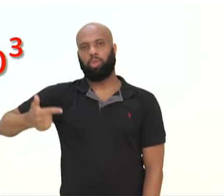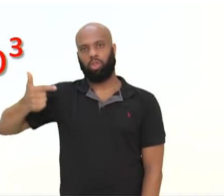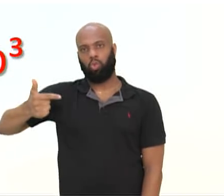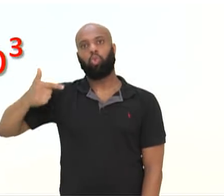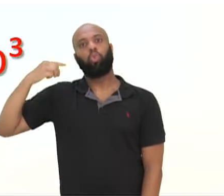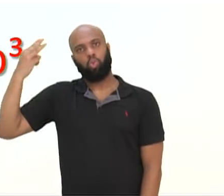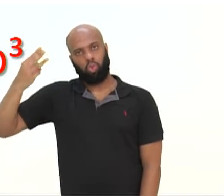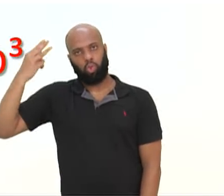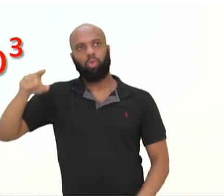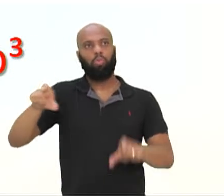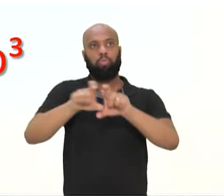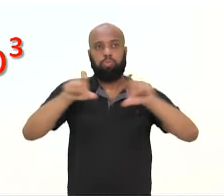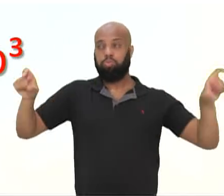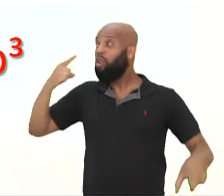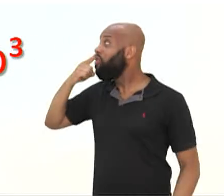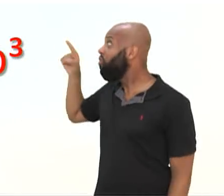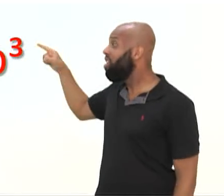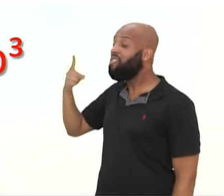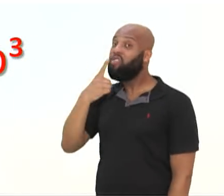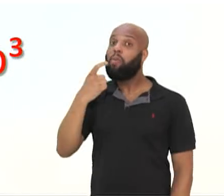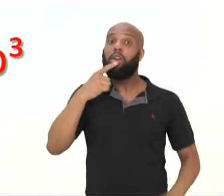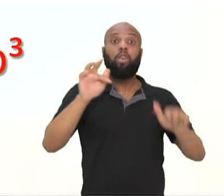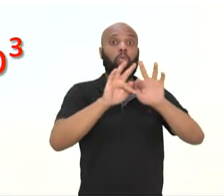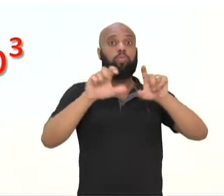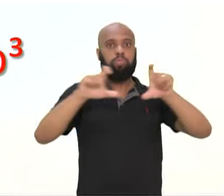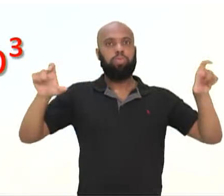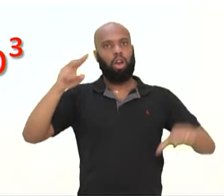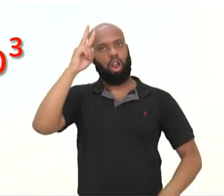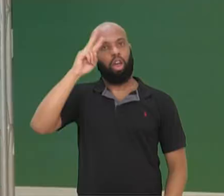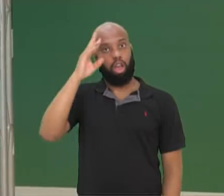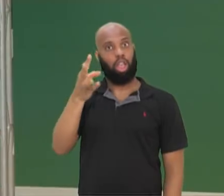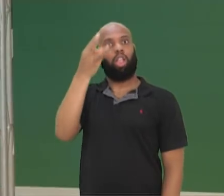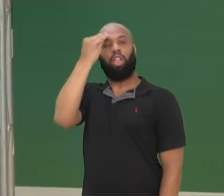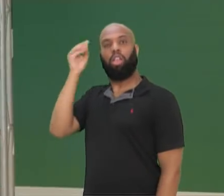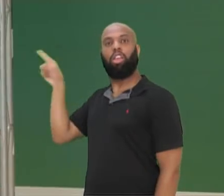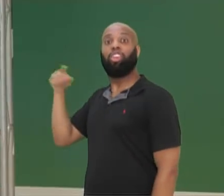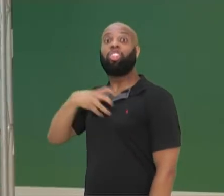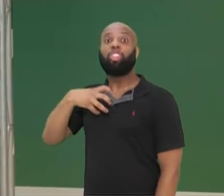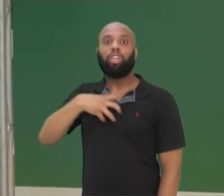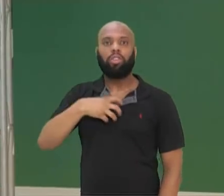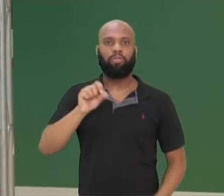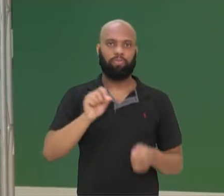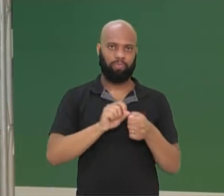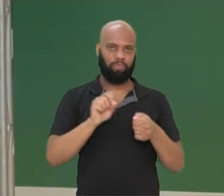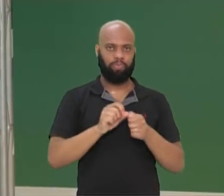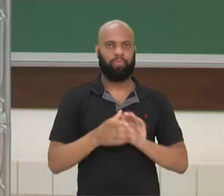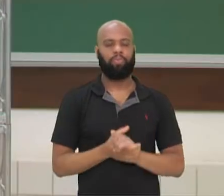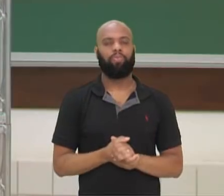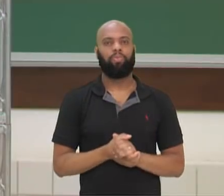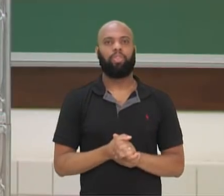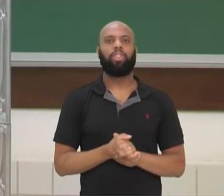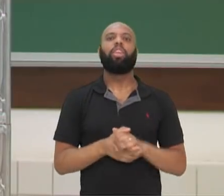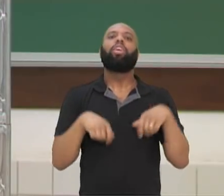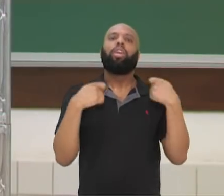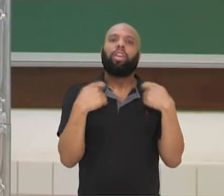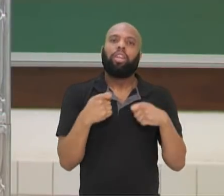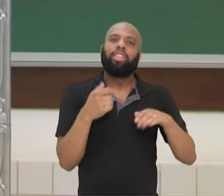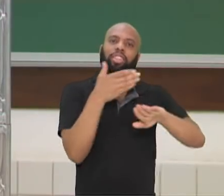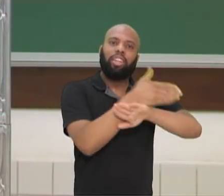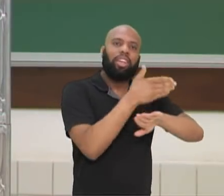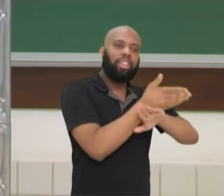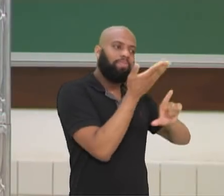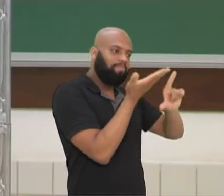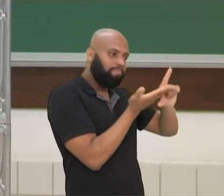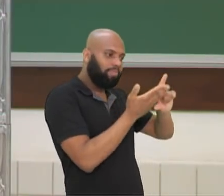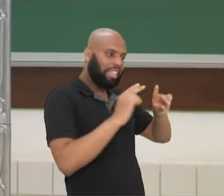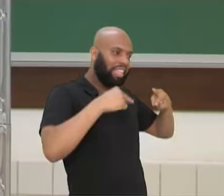aqui a fórmula escrita com A e com B para você lembrar, beleza? Então não esqueça de marcar a presença lá no